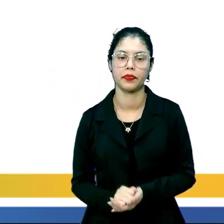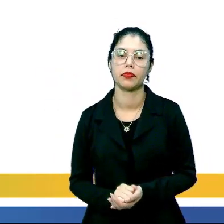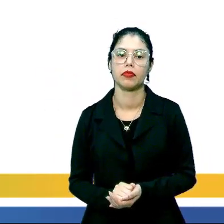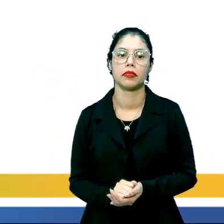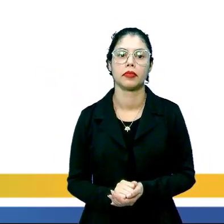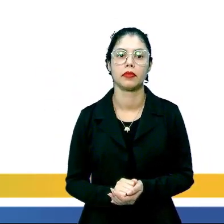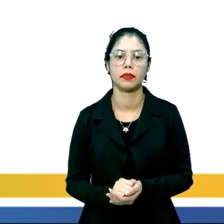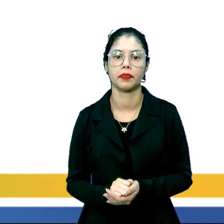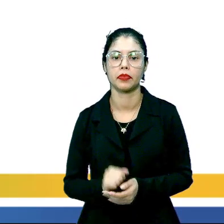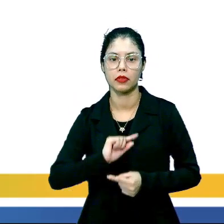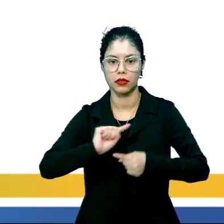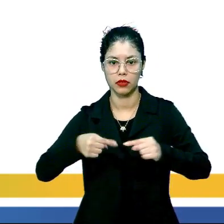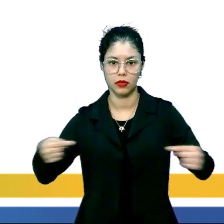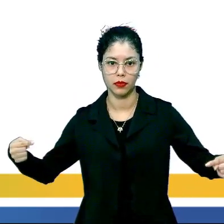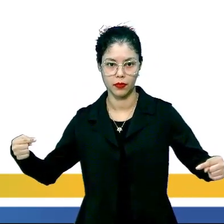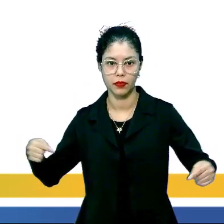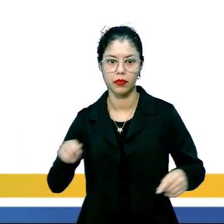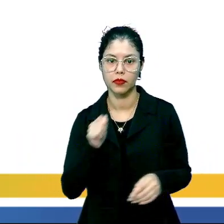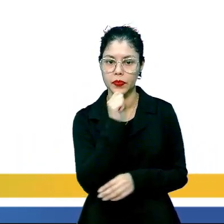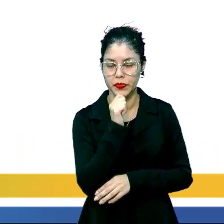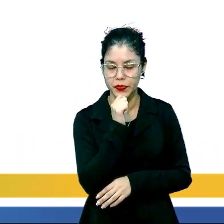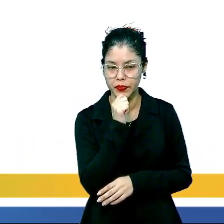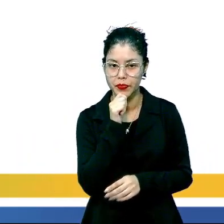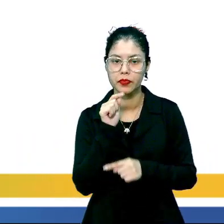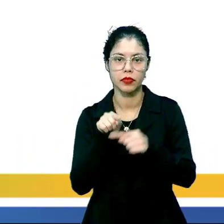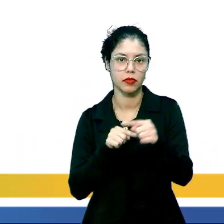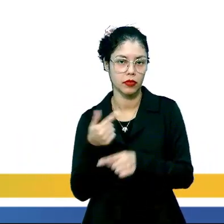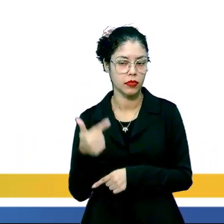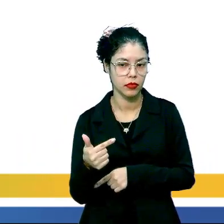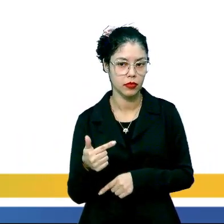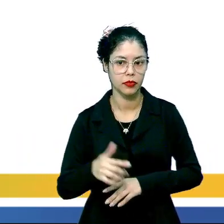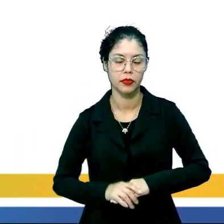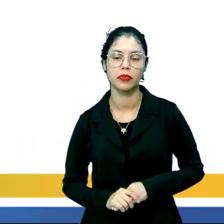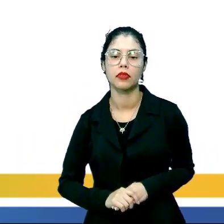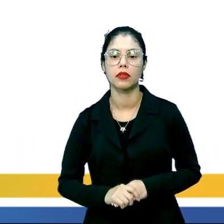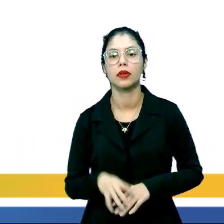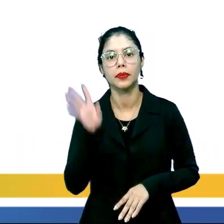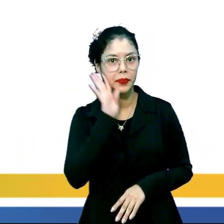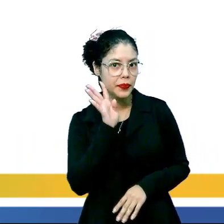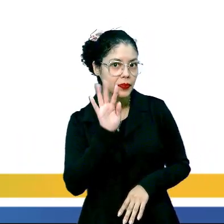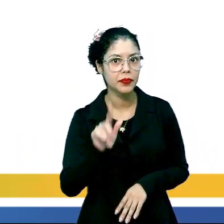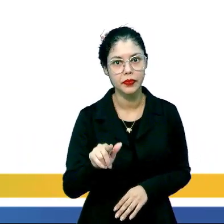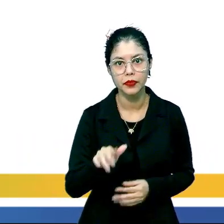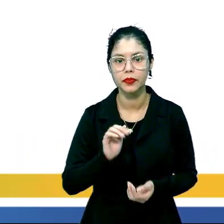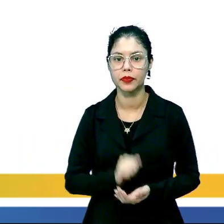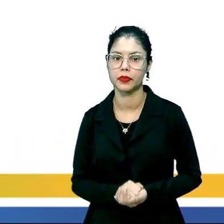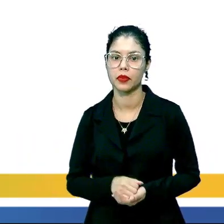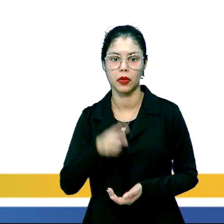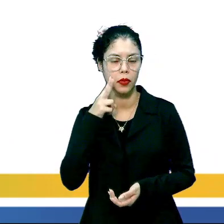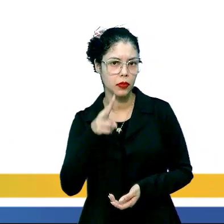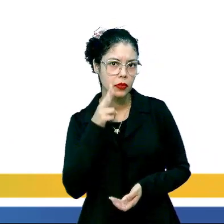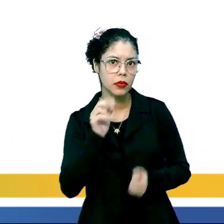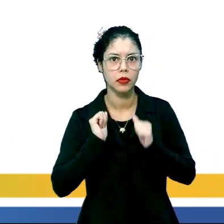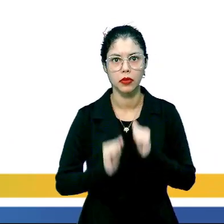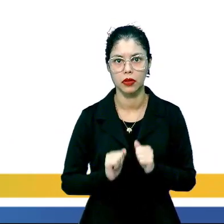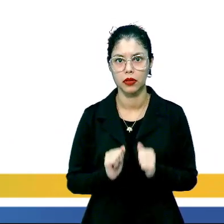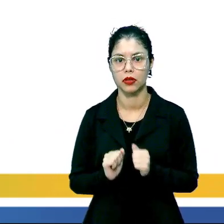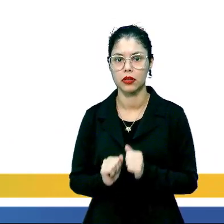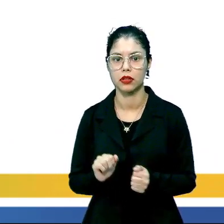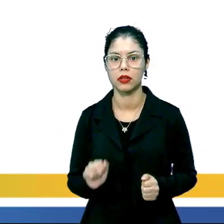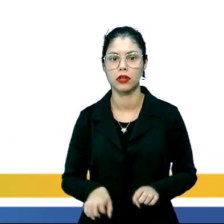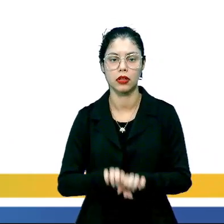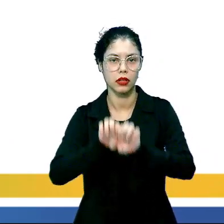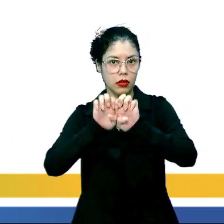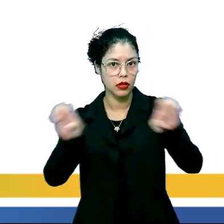que é a deformação que a mola vai sofrer, dividido para 2. Legal, né? A gente pode ver que a mesma equação que